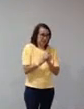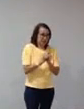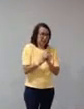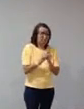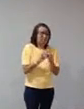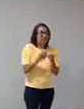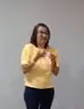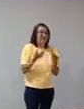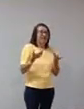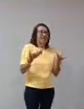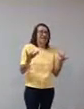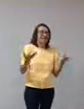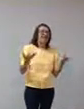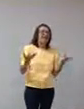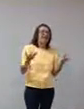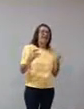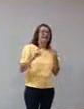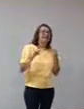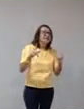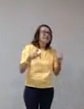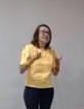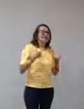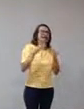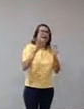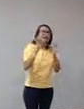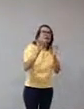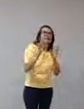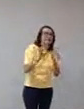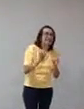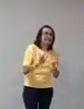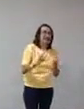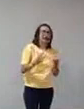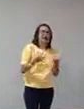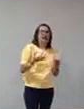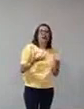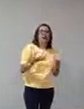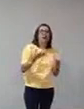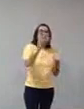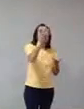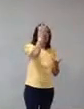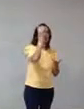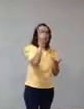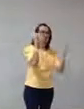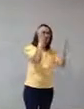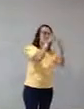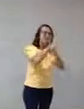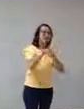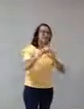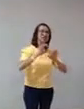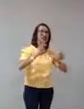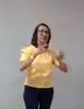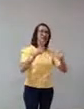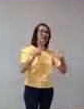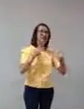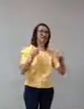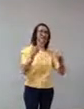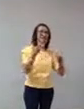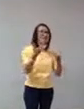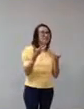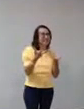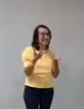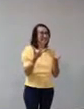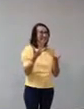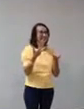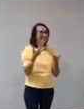dramático, algo instigante, algo que pudesse ter muito êxito quando a gente encontra um dado